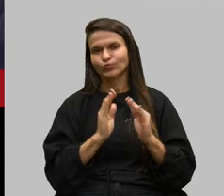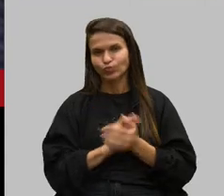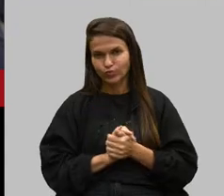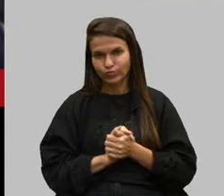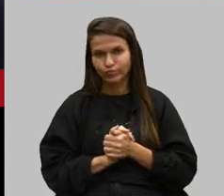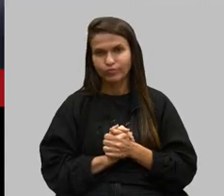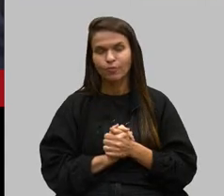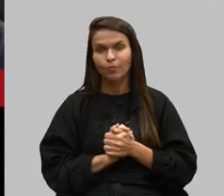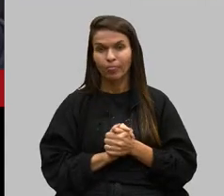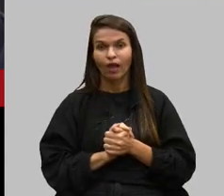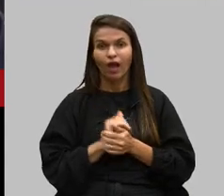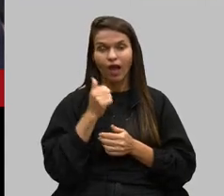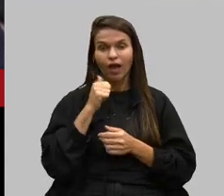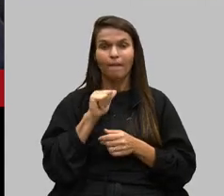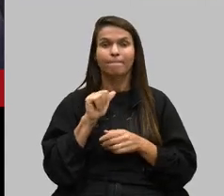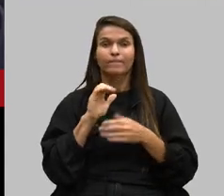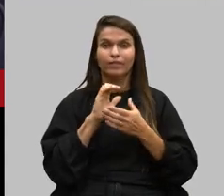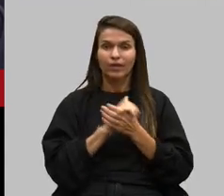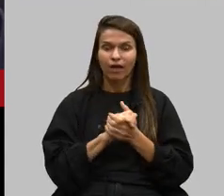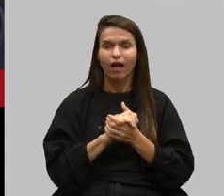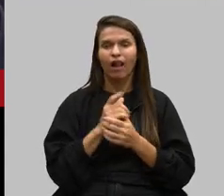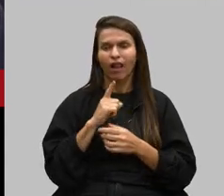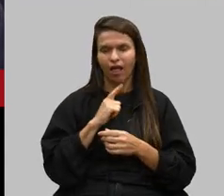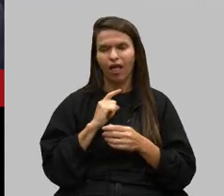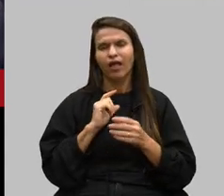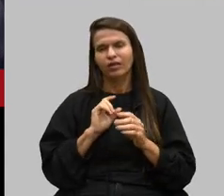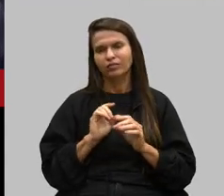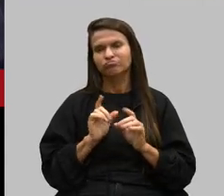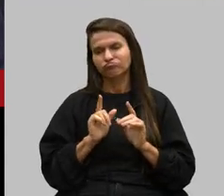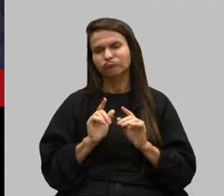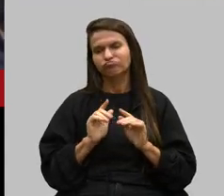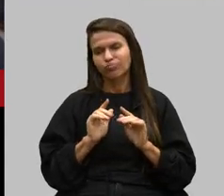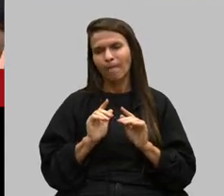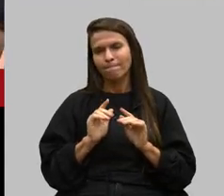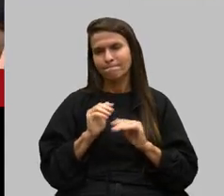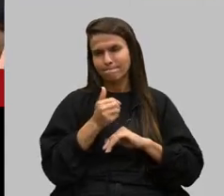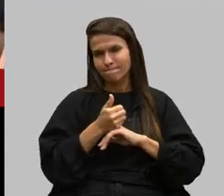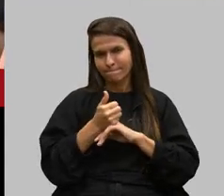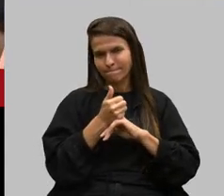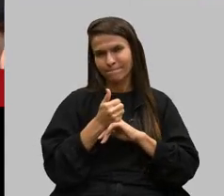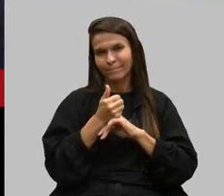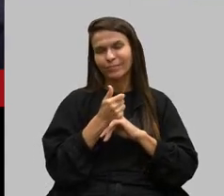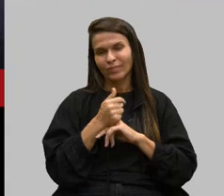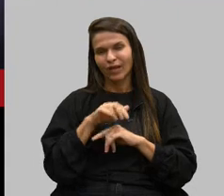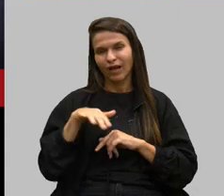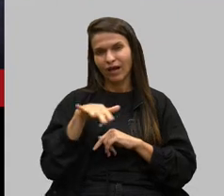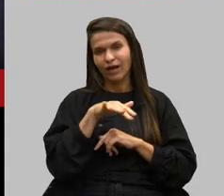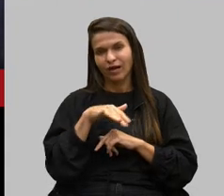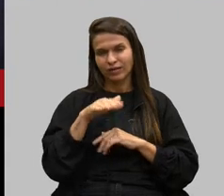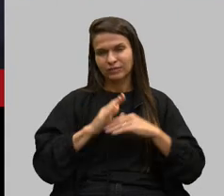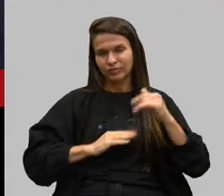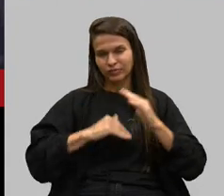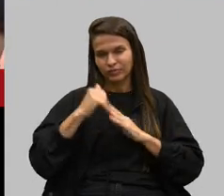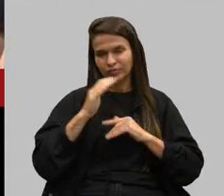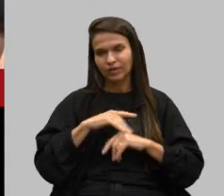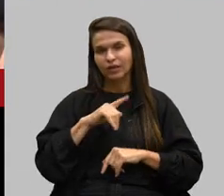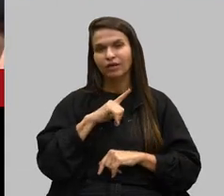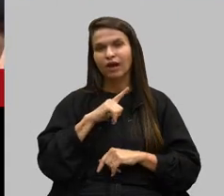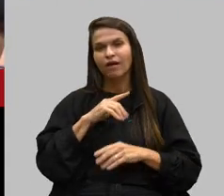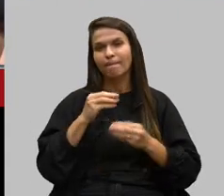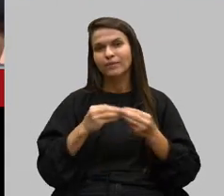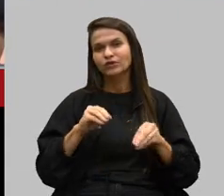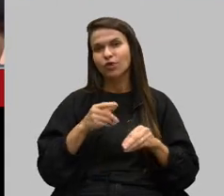é especializada na área e tem empresa na área às vezes até prejudica aquele diploma Porque tem uma